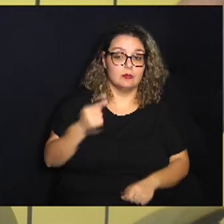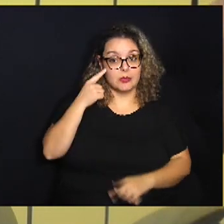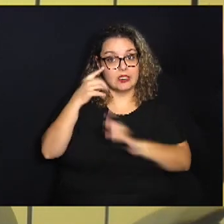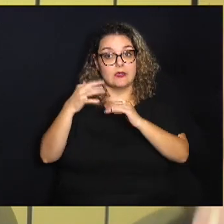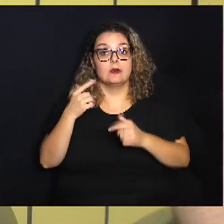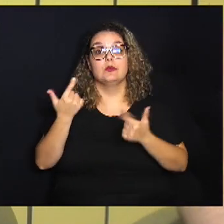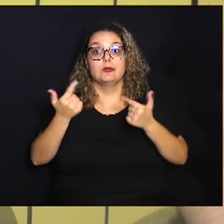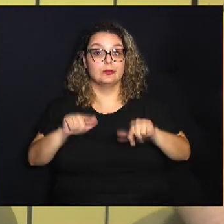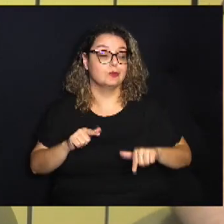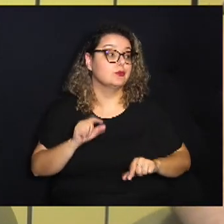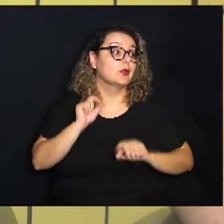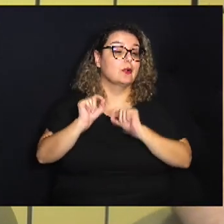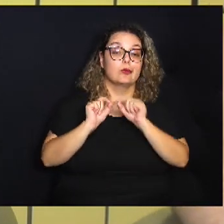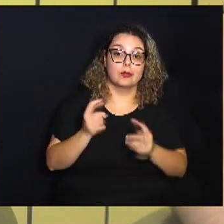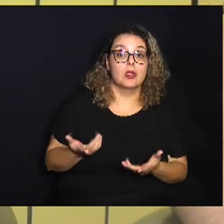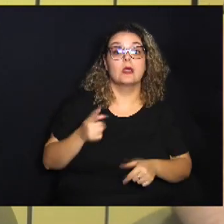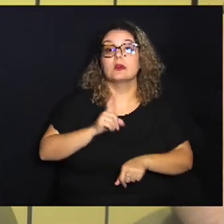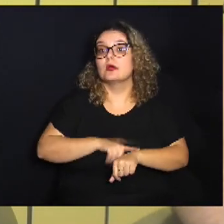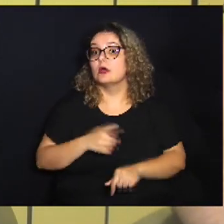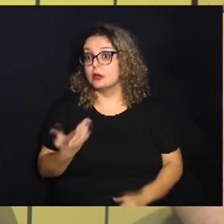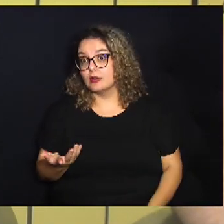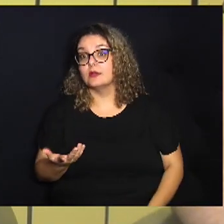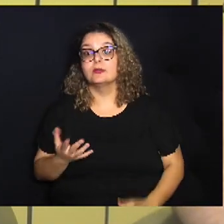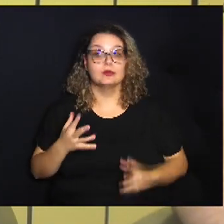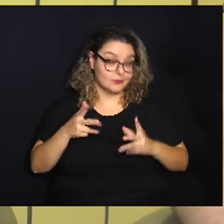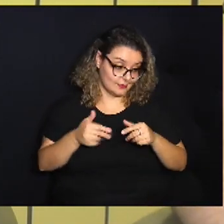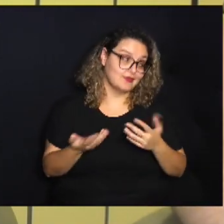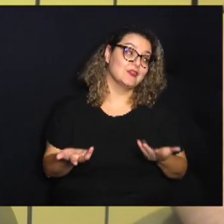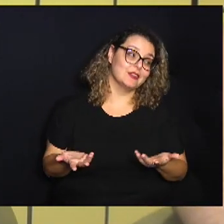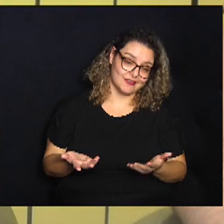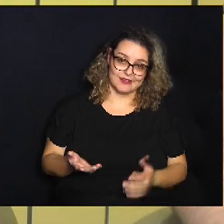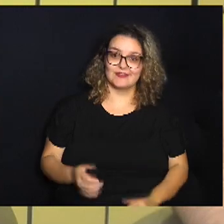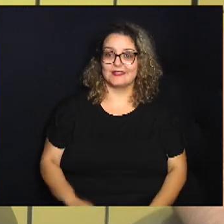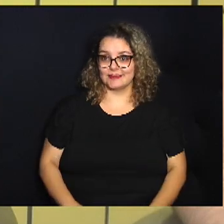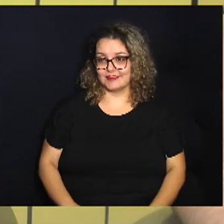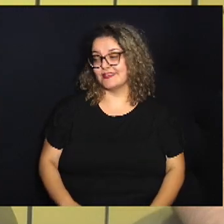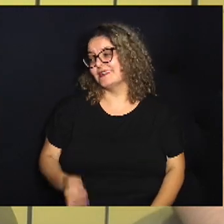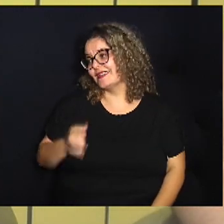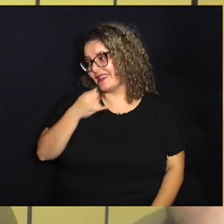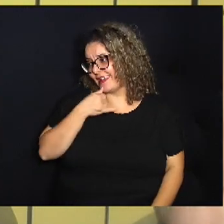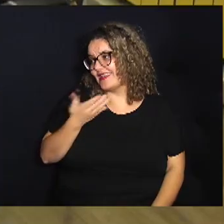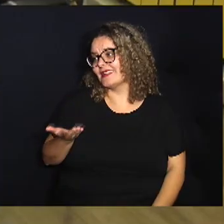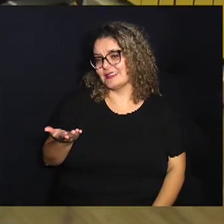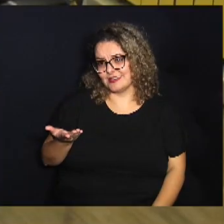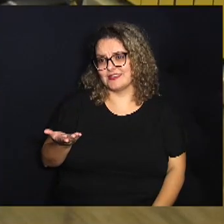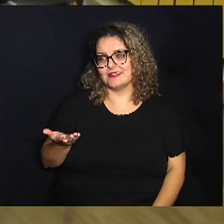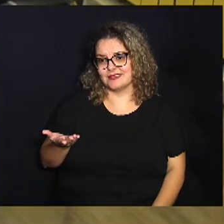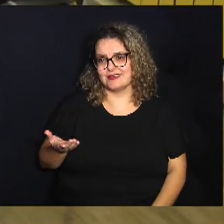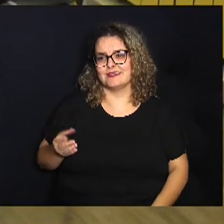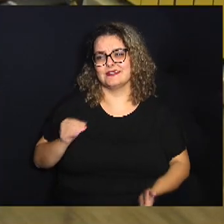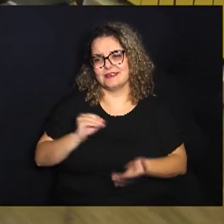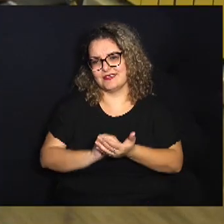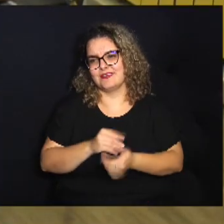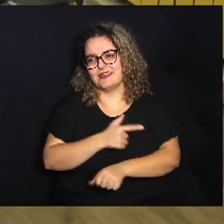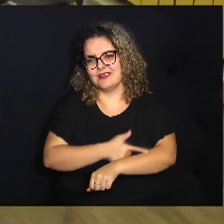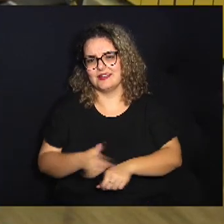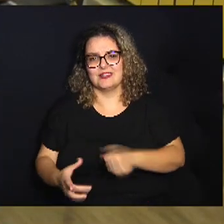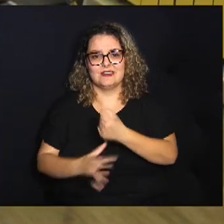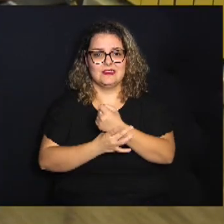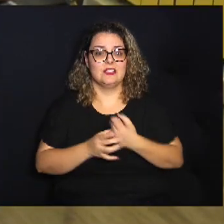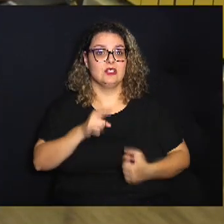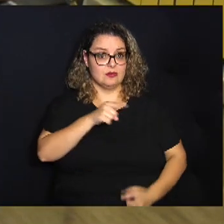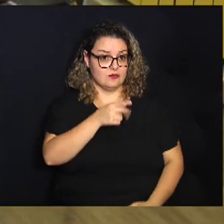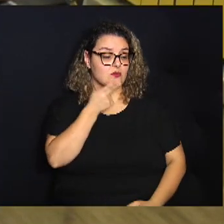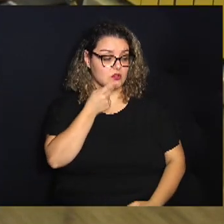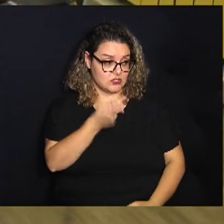onde você vai, com quem, que horas. Então, tem tudo. E é triste isso, né? Você pensar em questão de educação, de segurança. E você